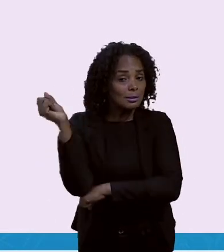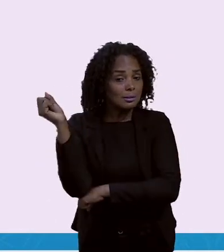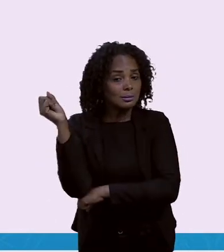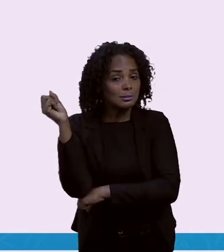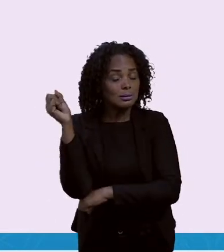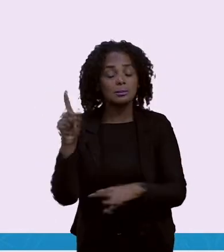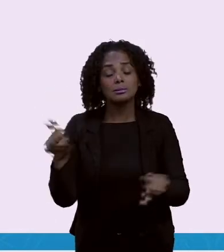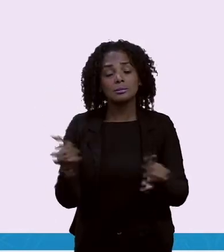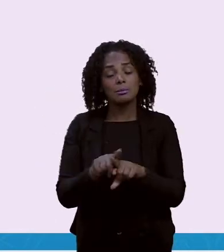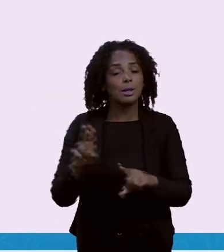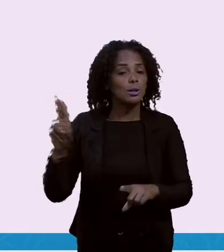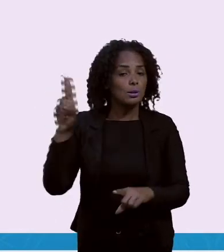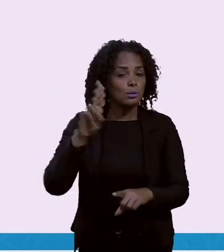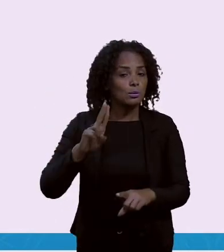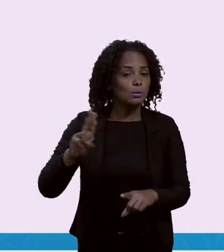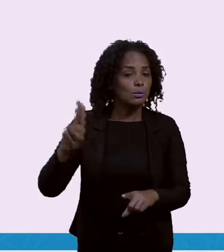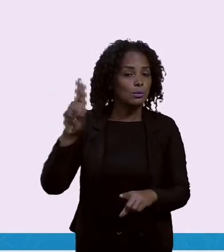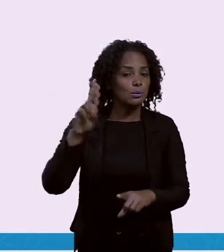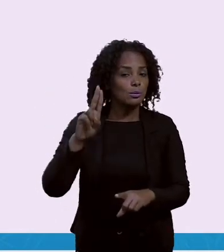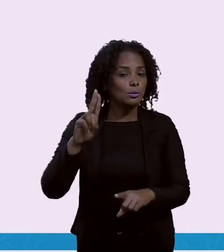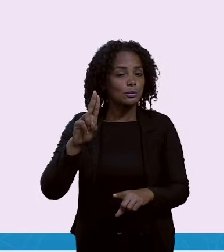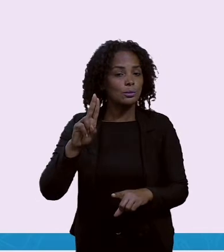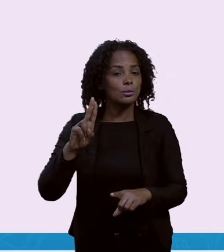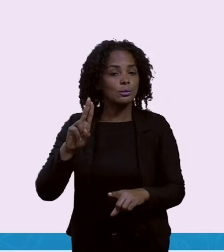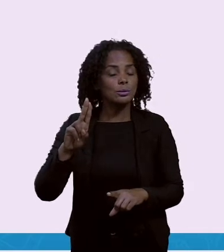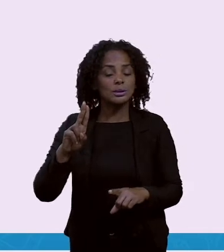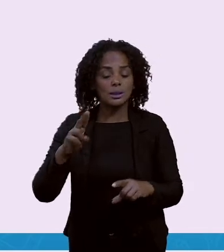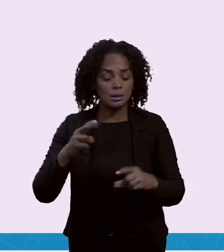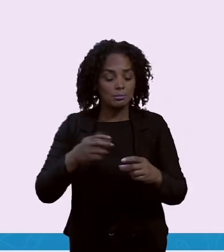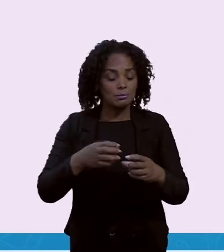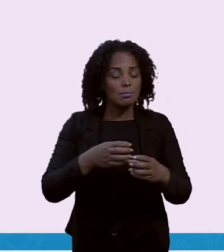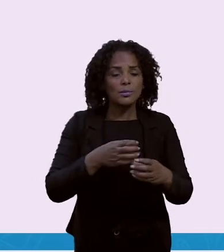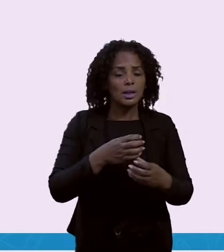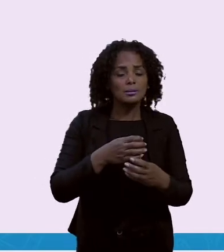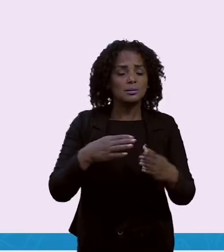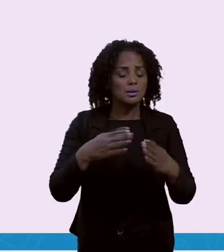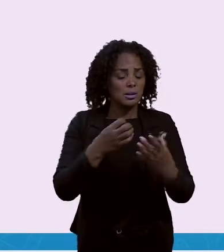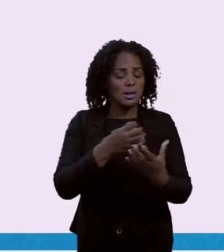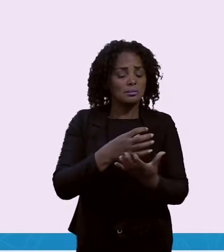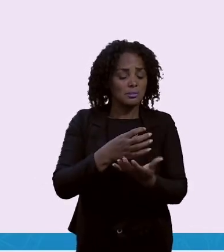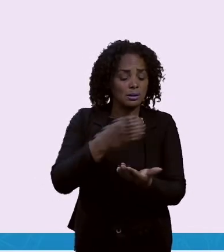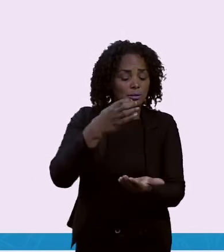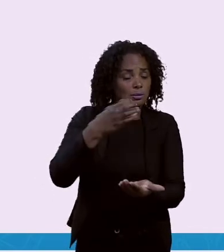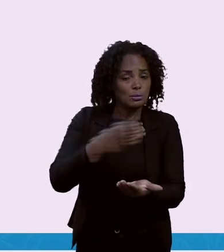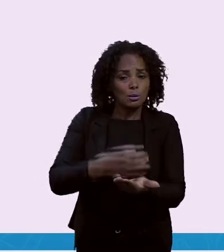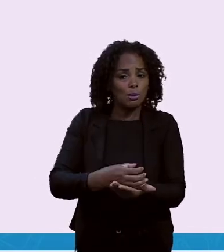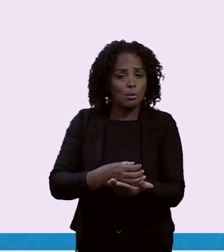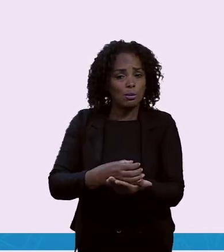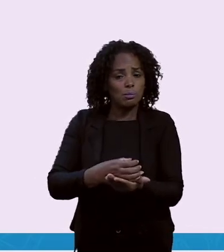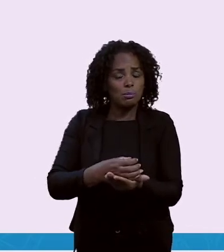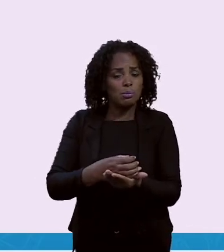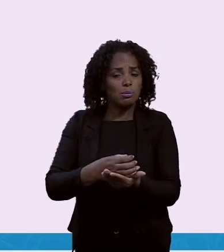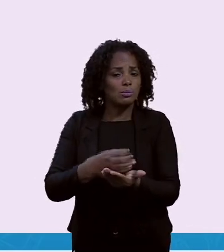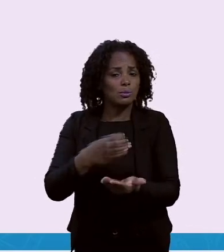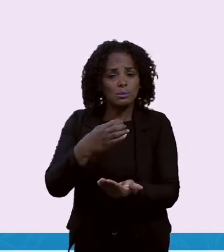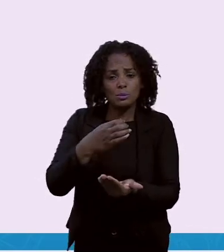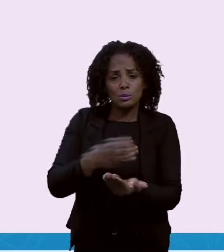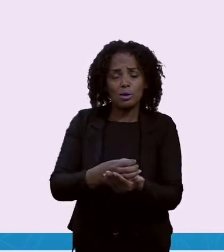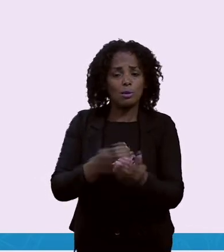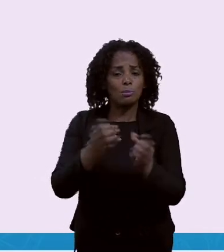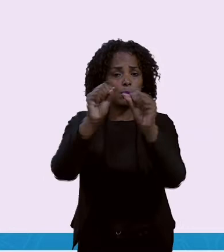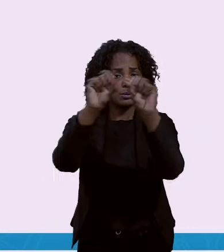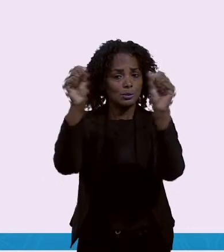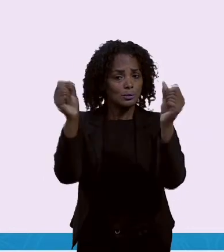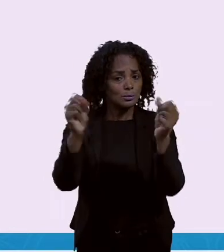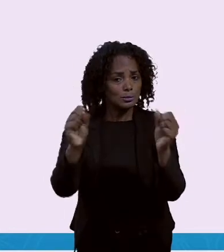é utilizado em utensílios domésticos e também em artigos de decoração. A gente vê muito